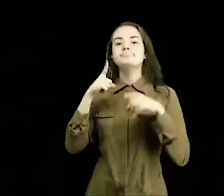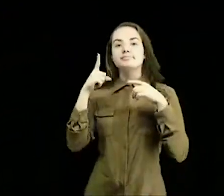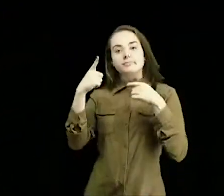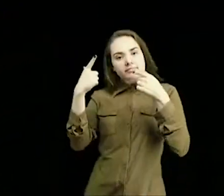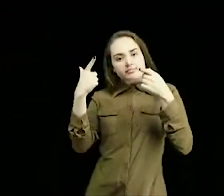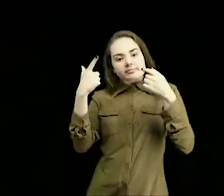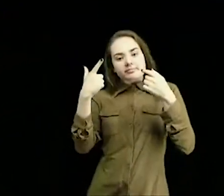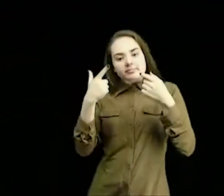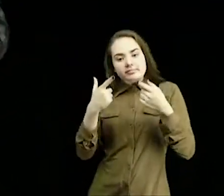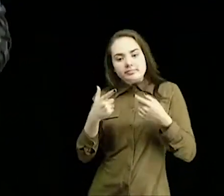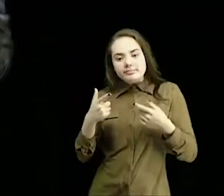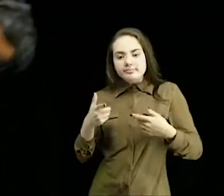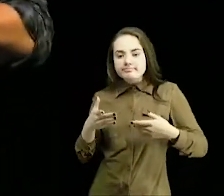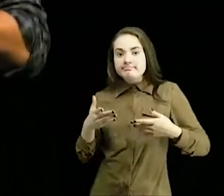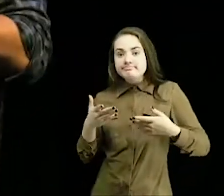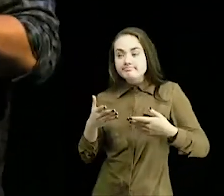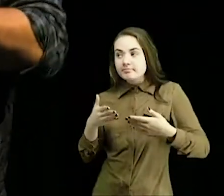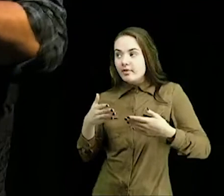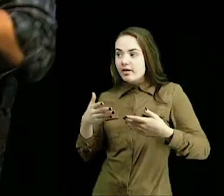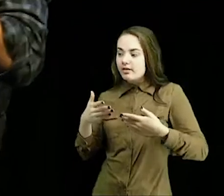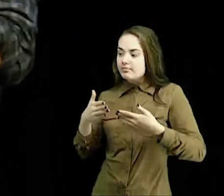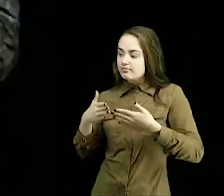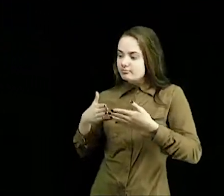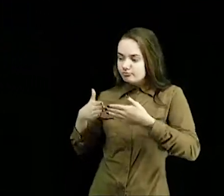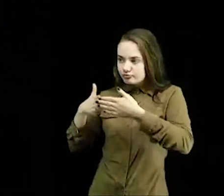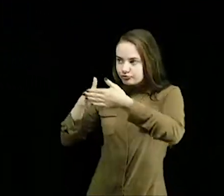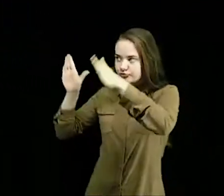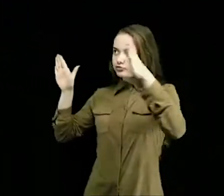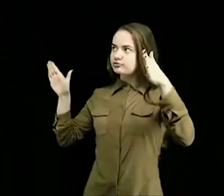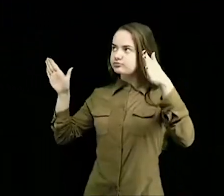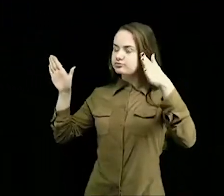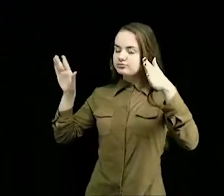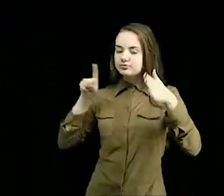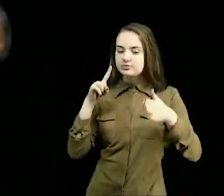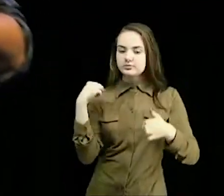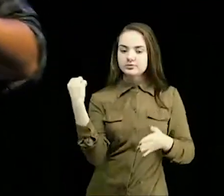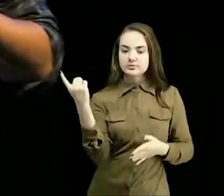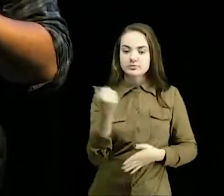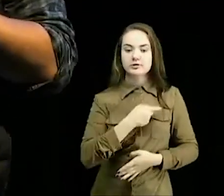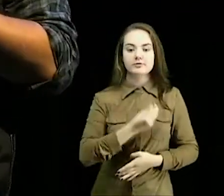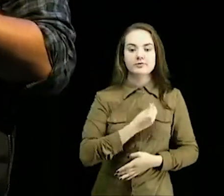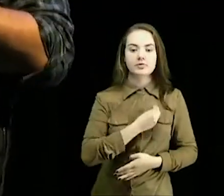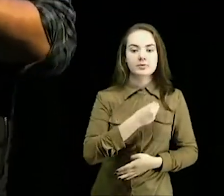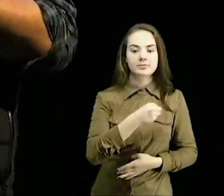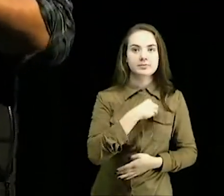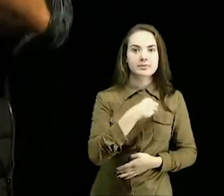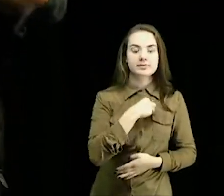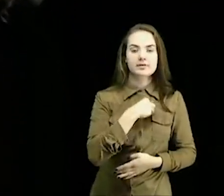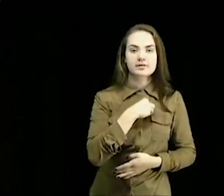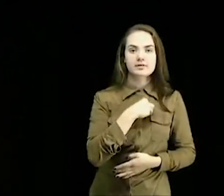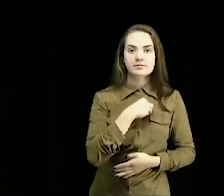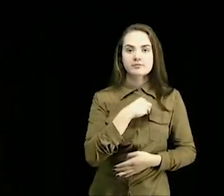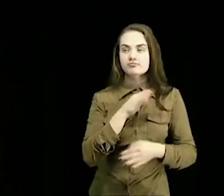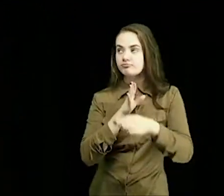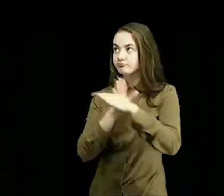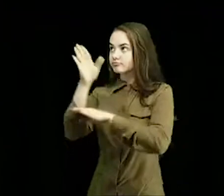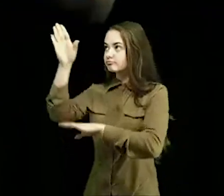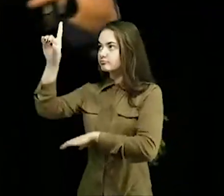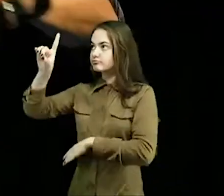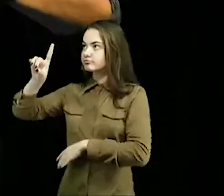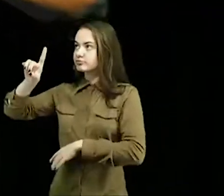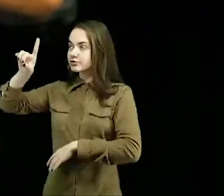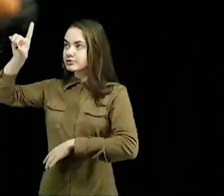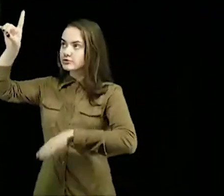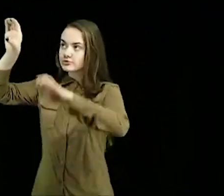alguma coisa tem que abrir um espaço para que a dimensão que a gente vive, que é do pecado, tenha acesso à dimensão